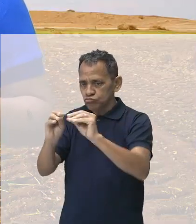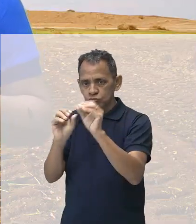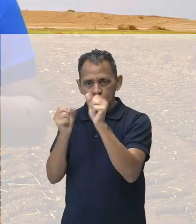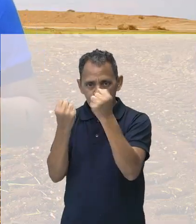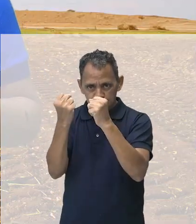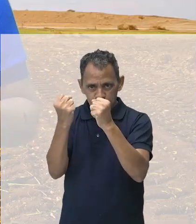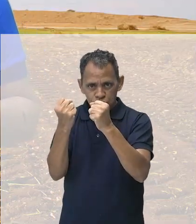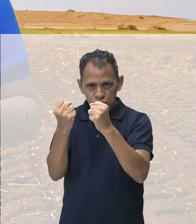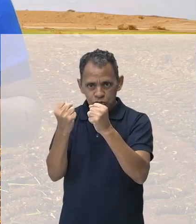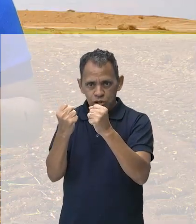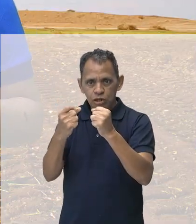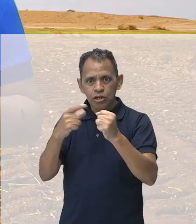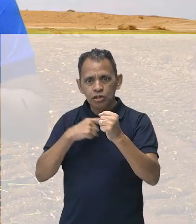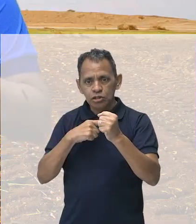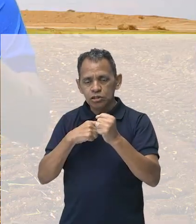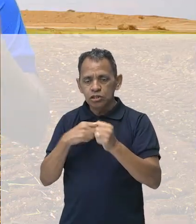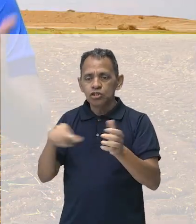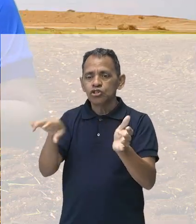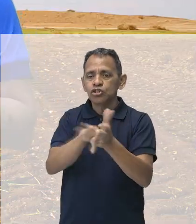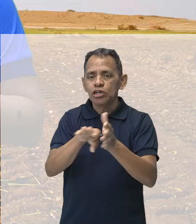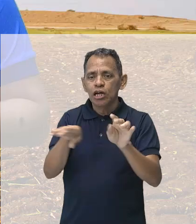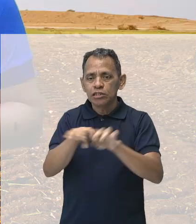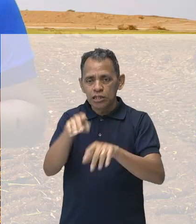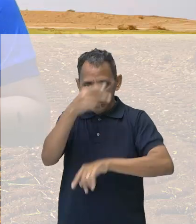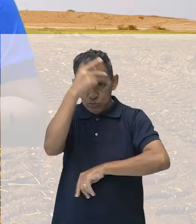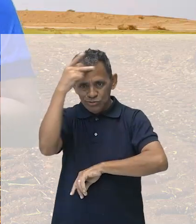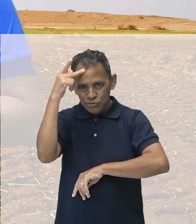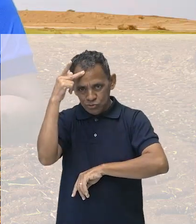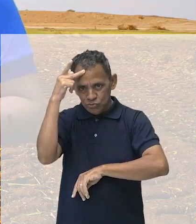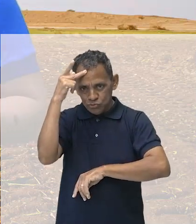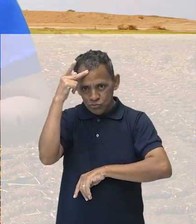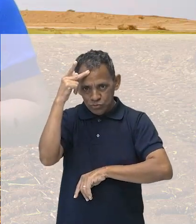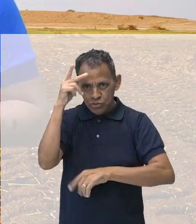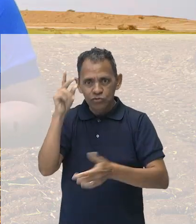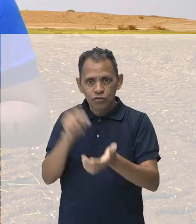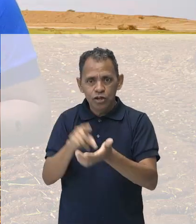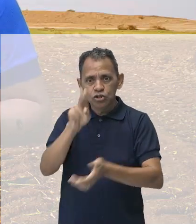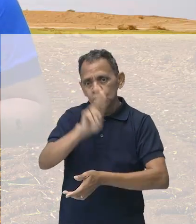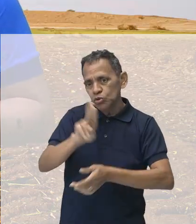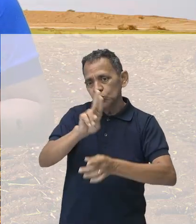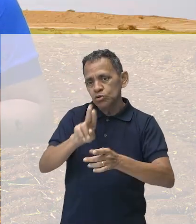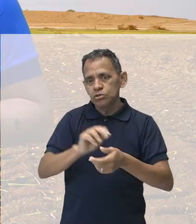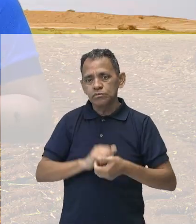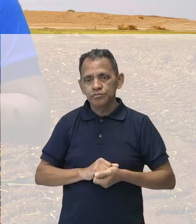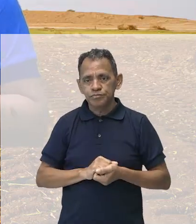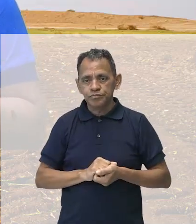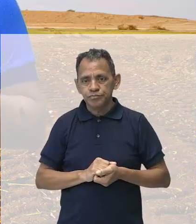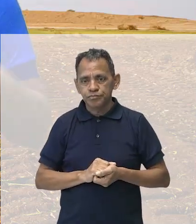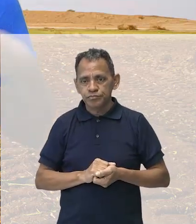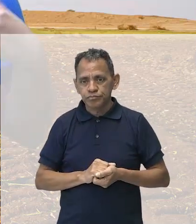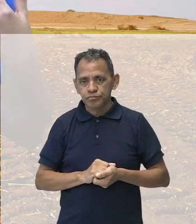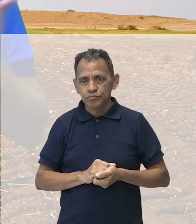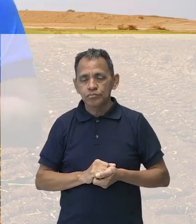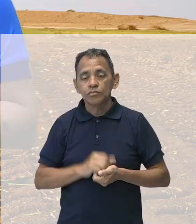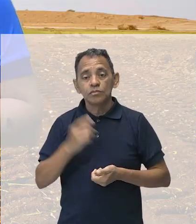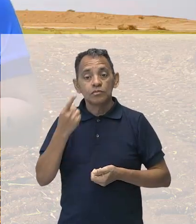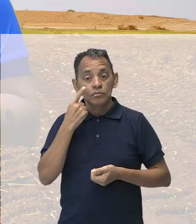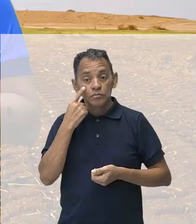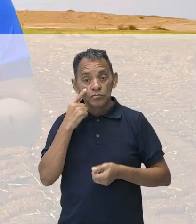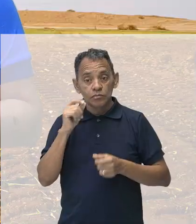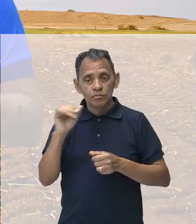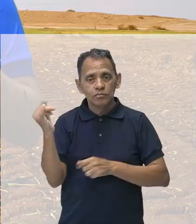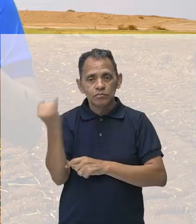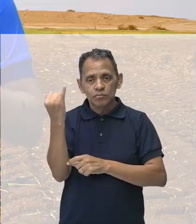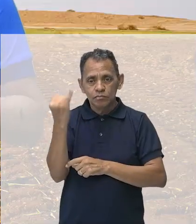para poder chegar até a gente, se não for utilizado ali de forma in natura, né? Então, a gente observa a